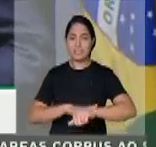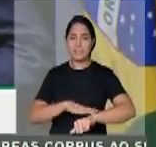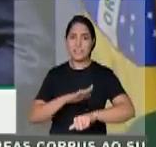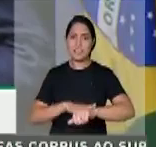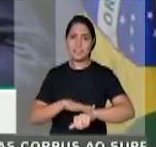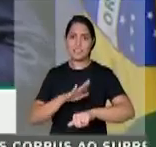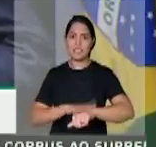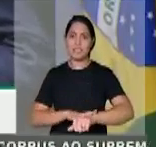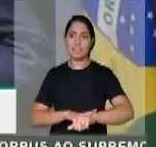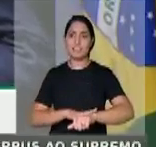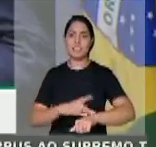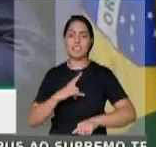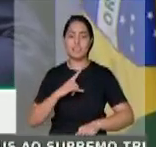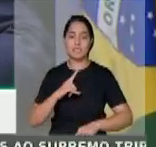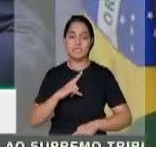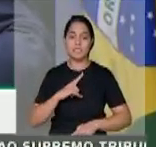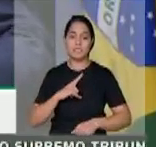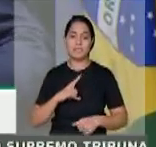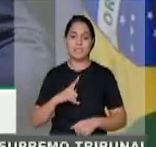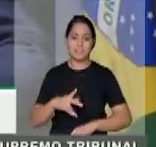país